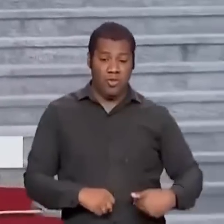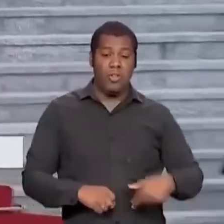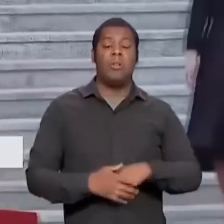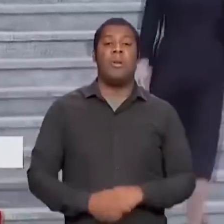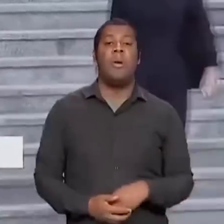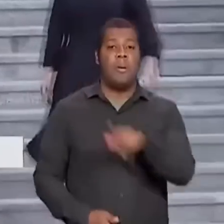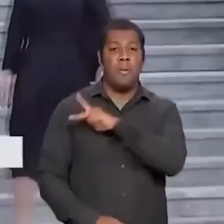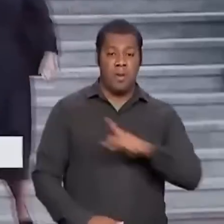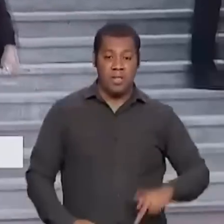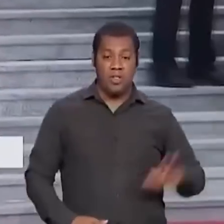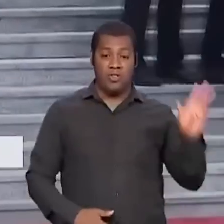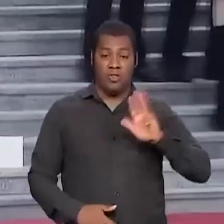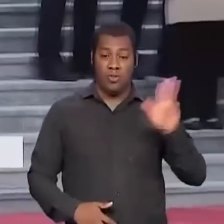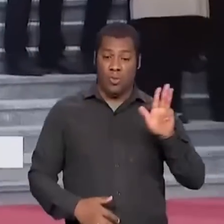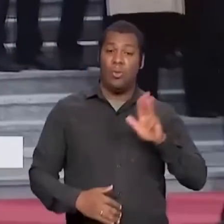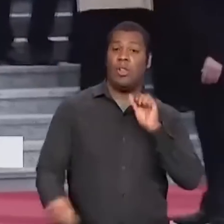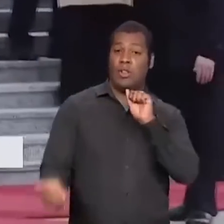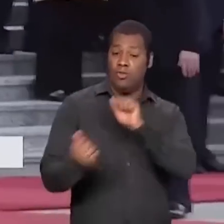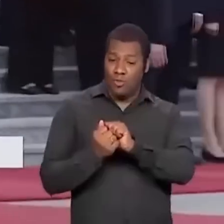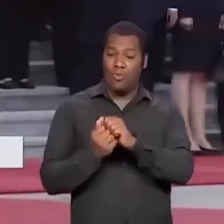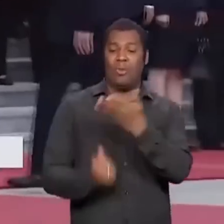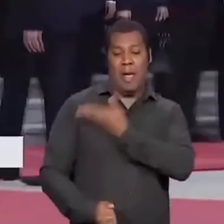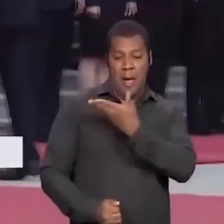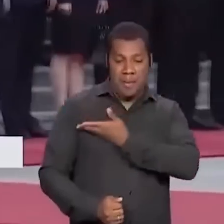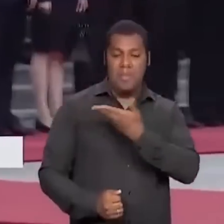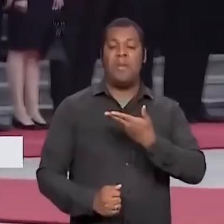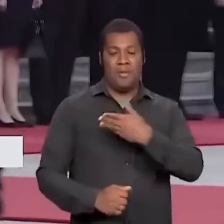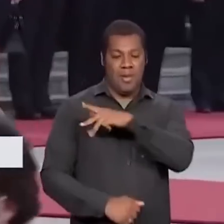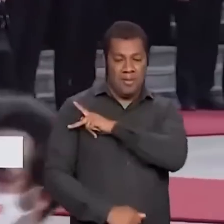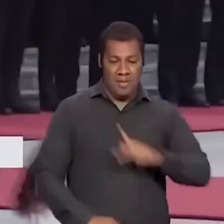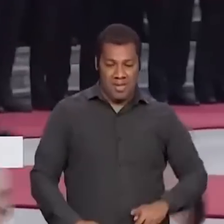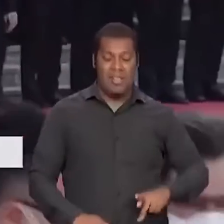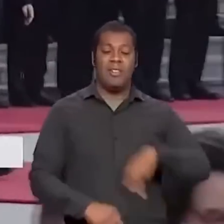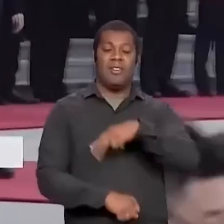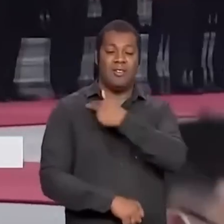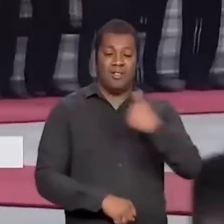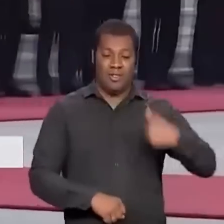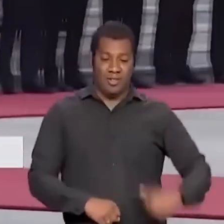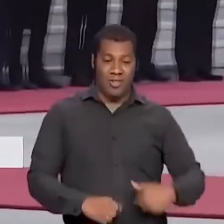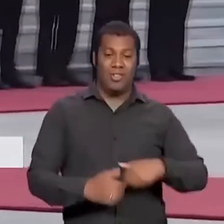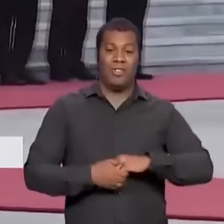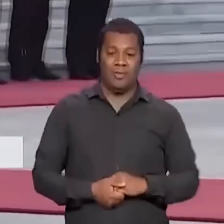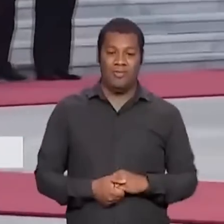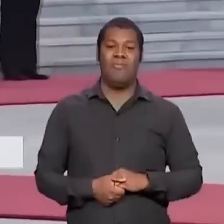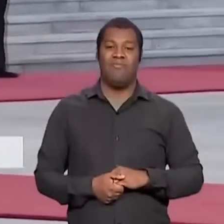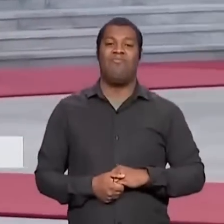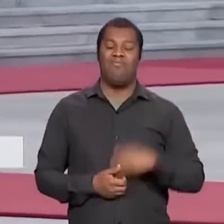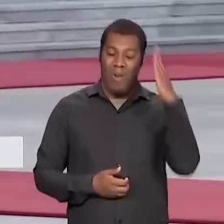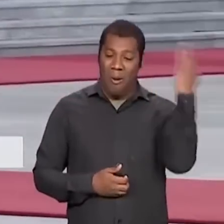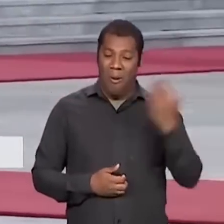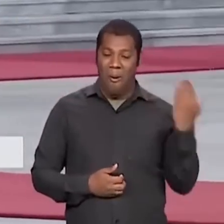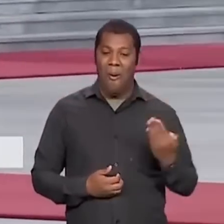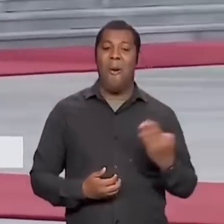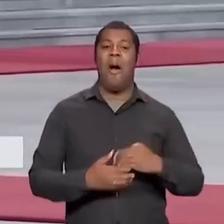Lula caminha ao lado do colega chinês Xi Jinping, que o recebe oficialmente com as honras ali do